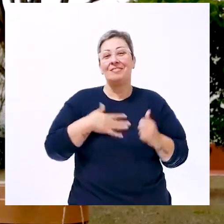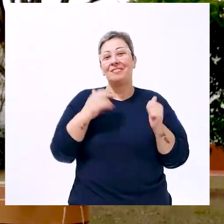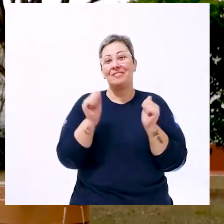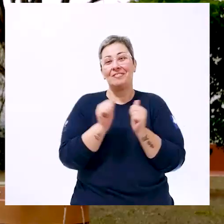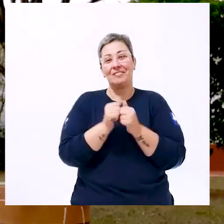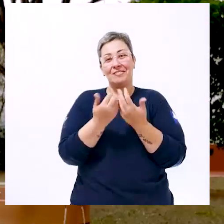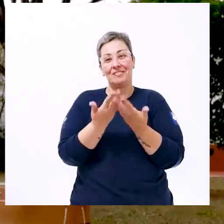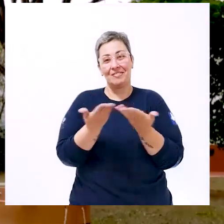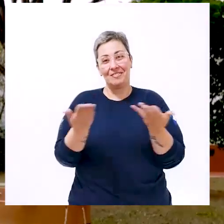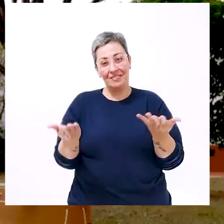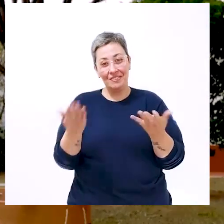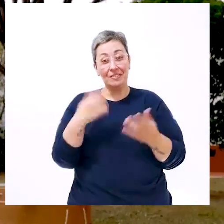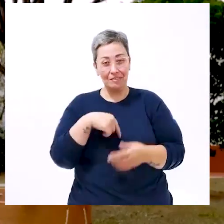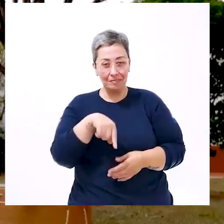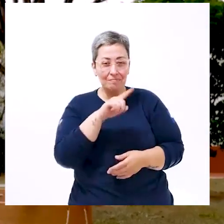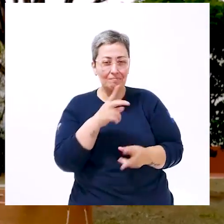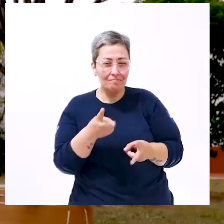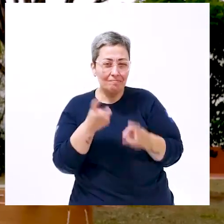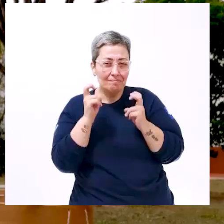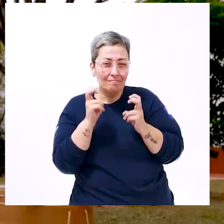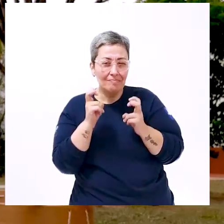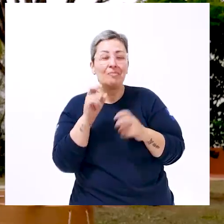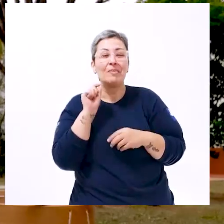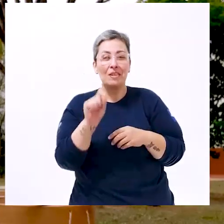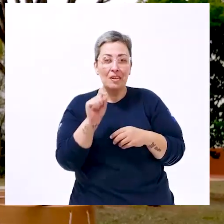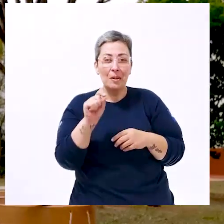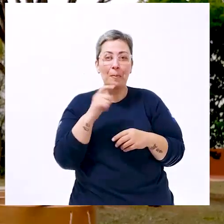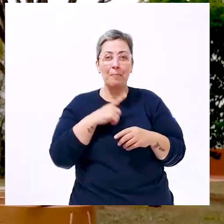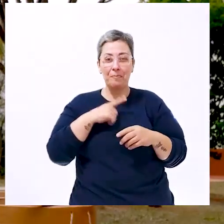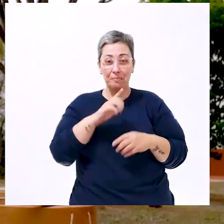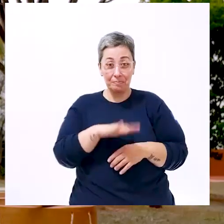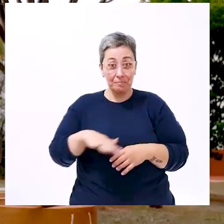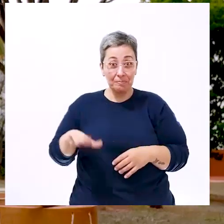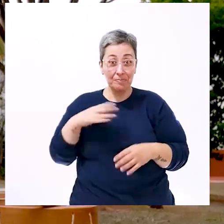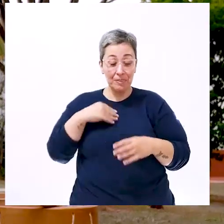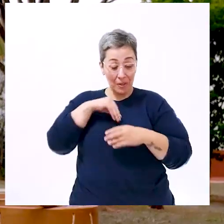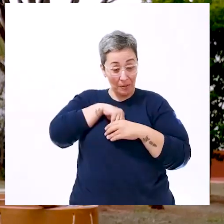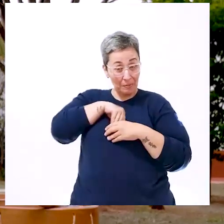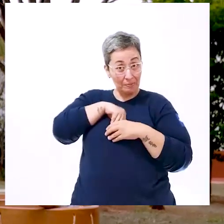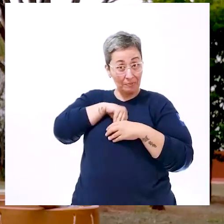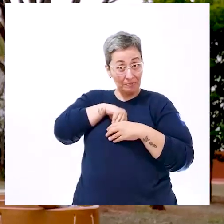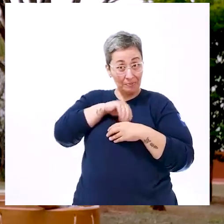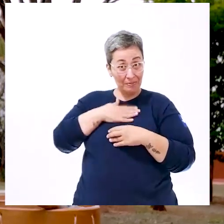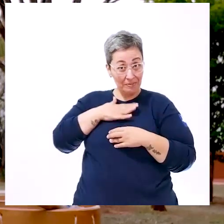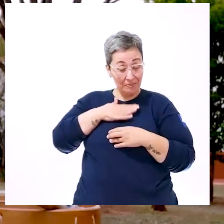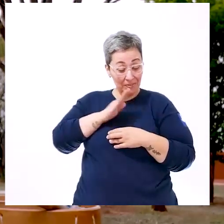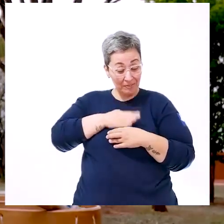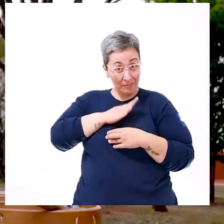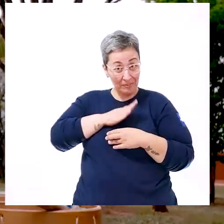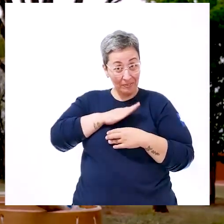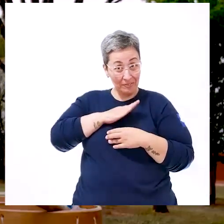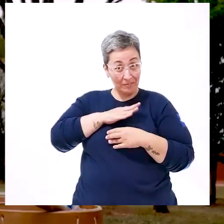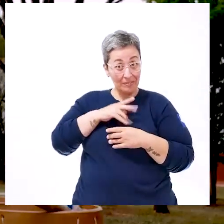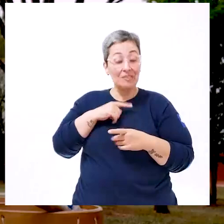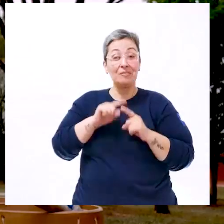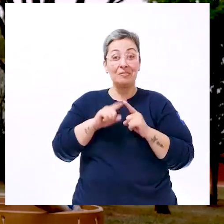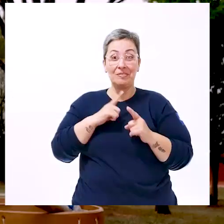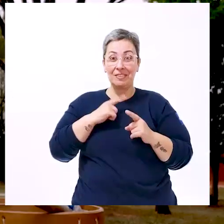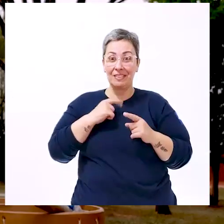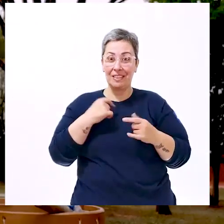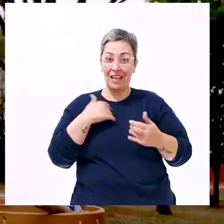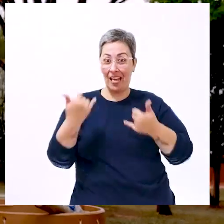Ah, que delícia estar com vocês. Vocês perceberam que a minha criança, a criança que habita a